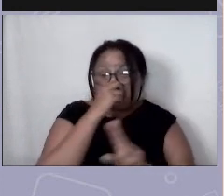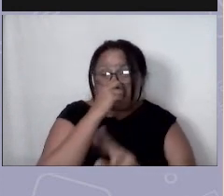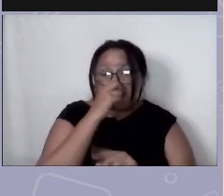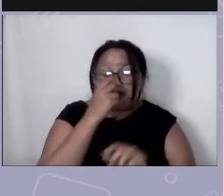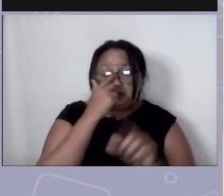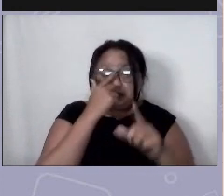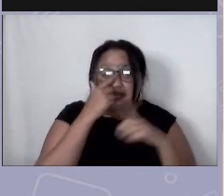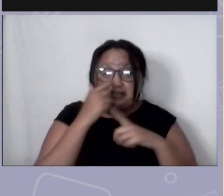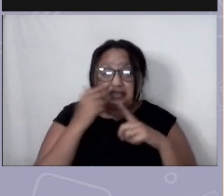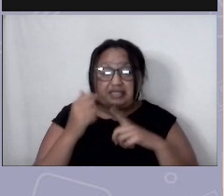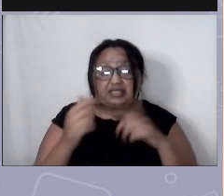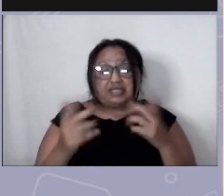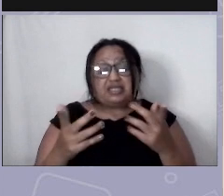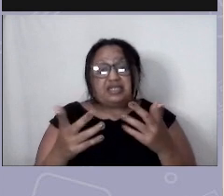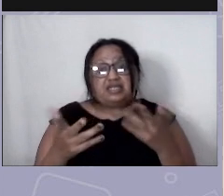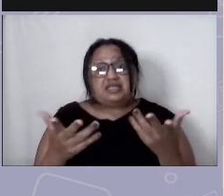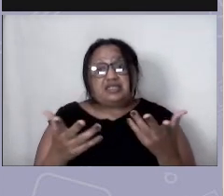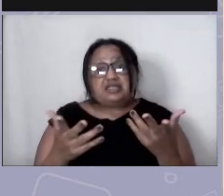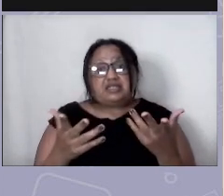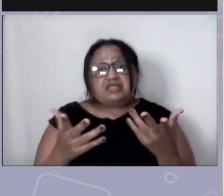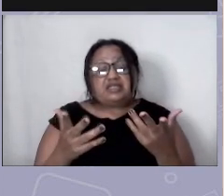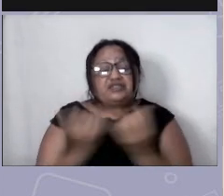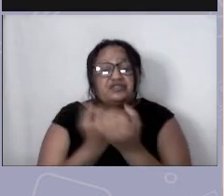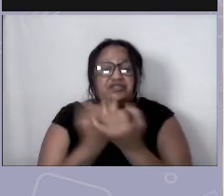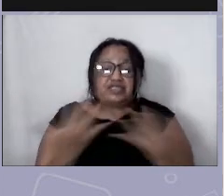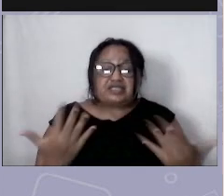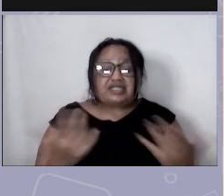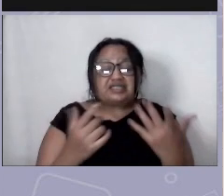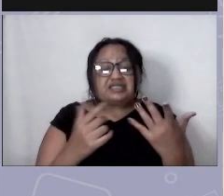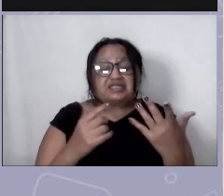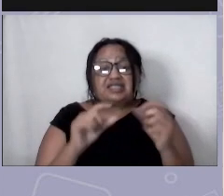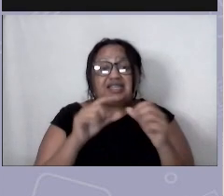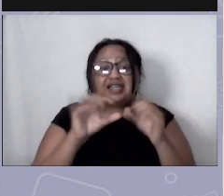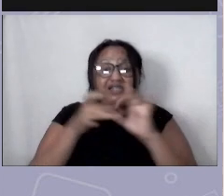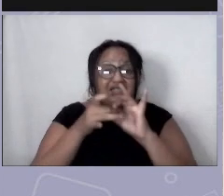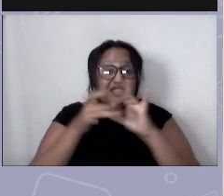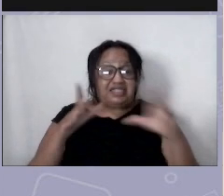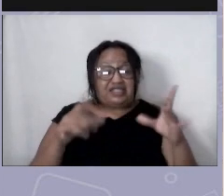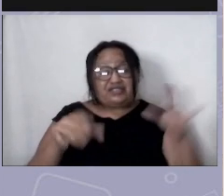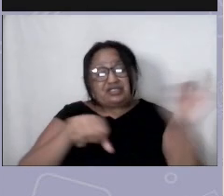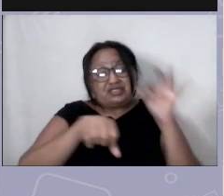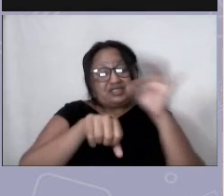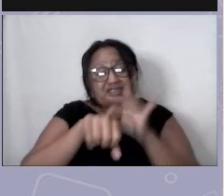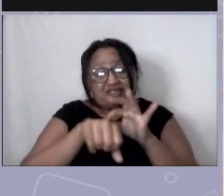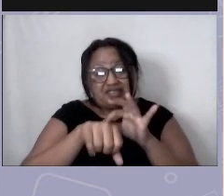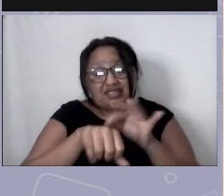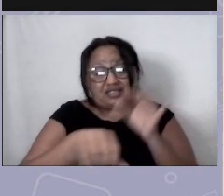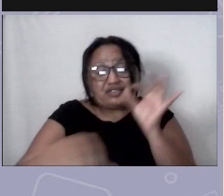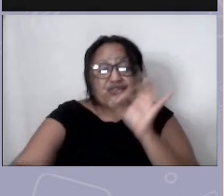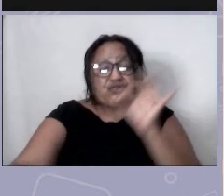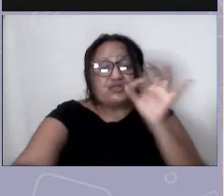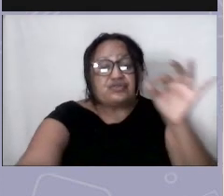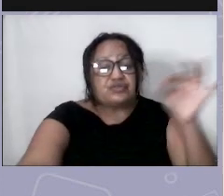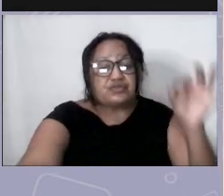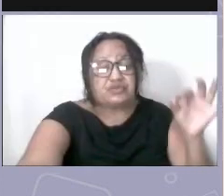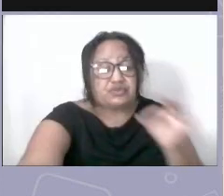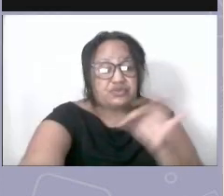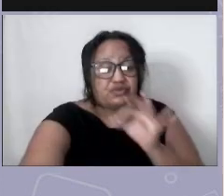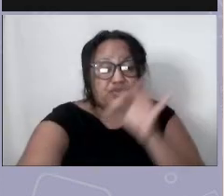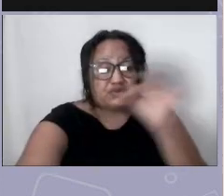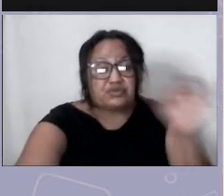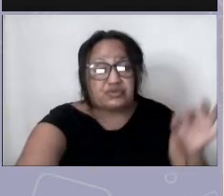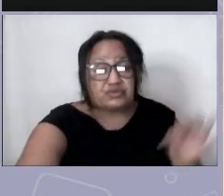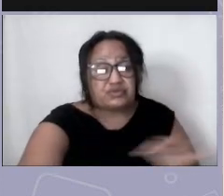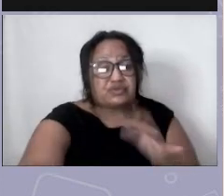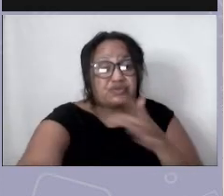ter né vegetais que estão livres de pragas sejam elas pragas de insetos fungos etc mas dizer que eles vão ser mais